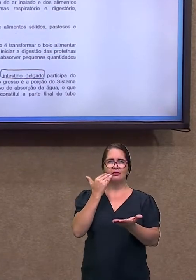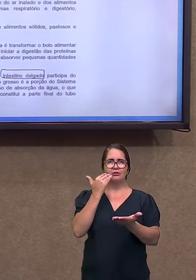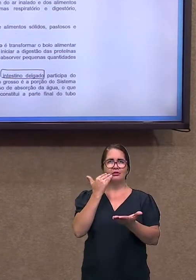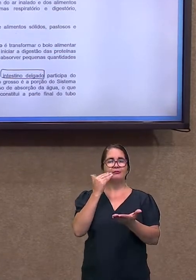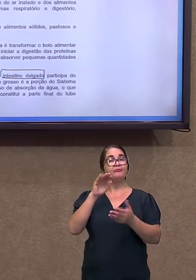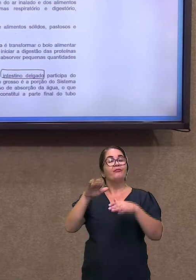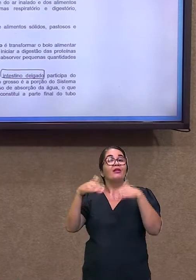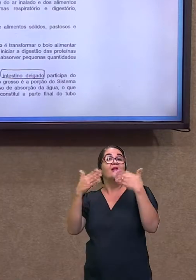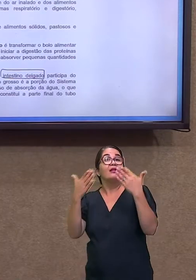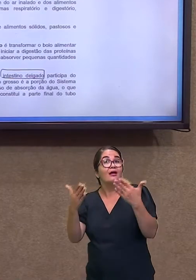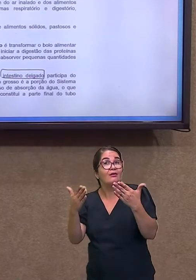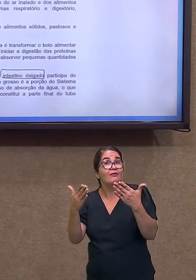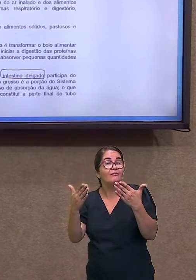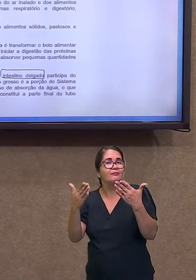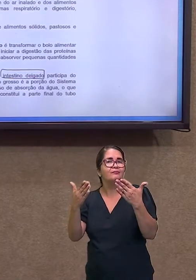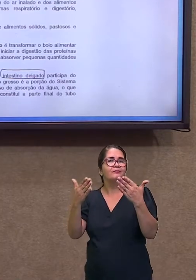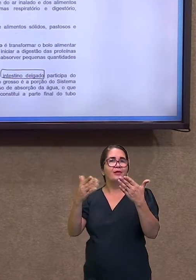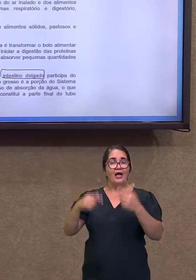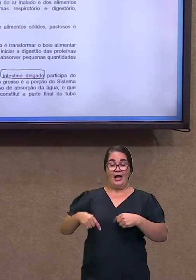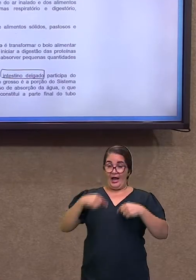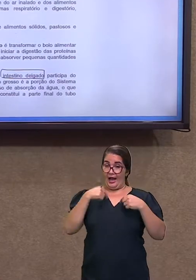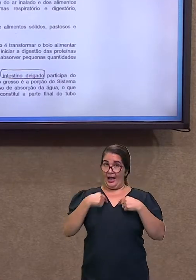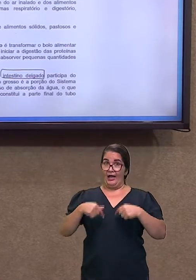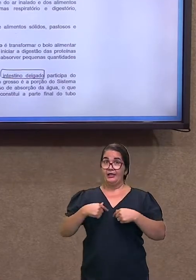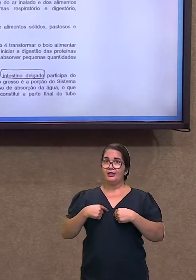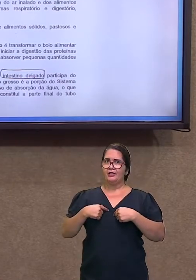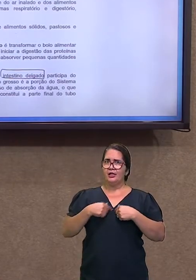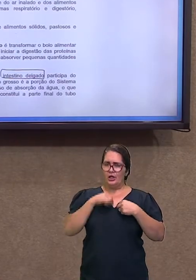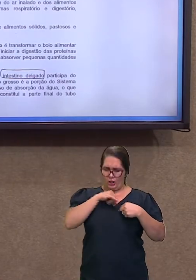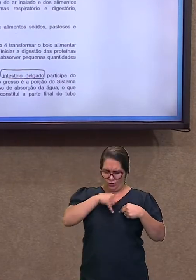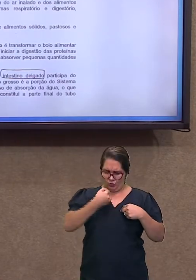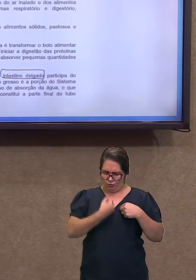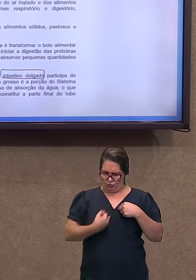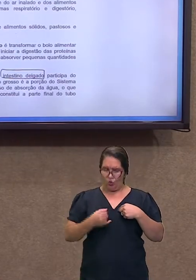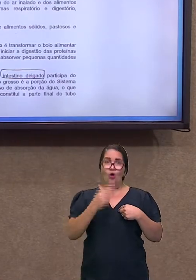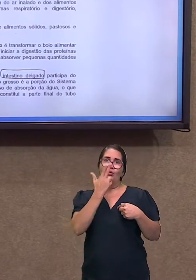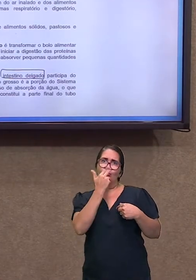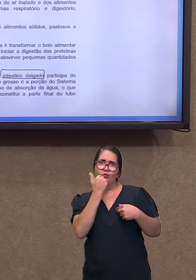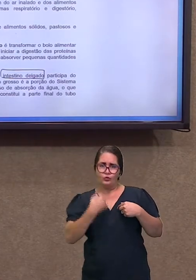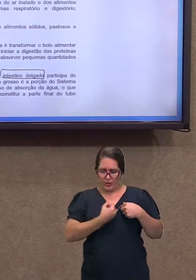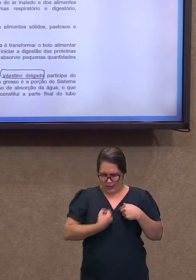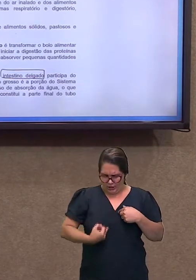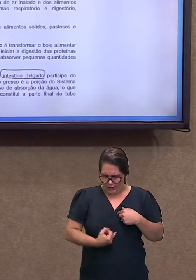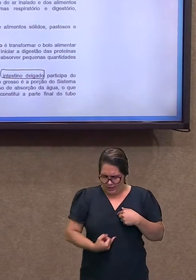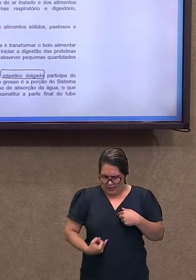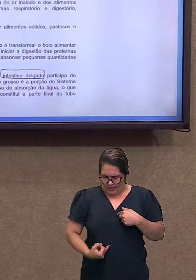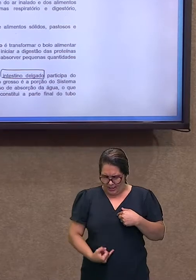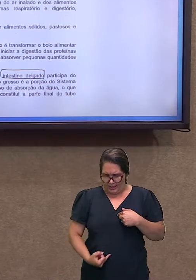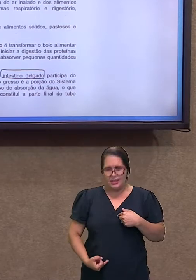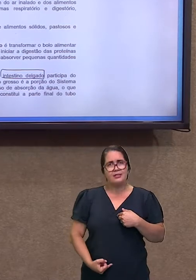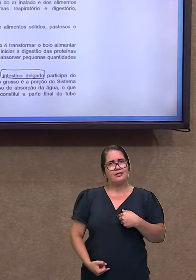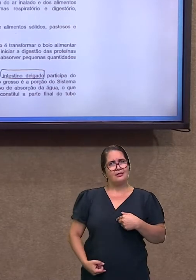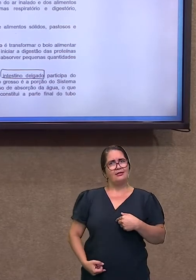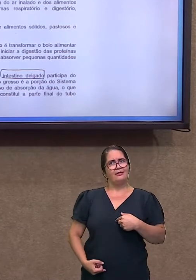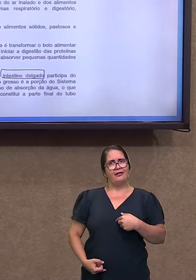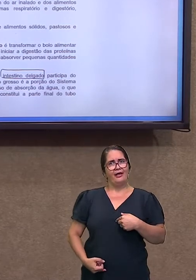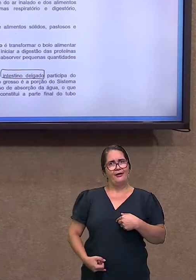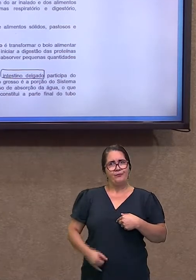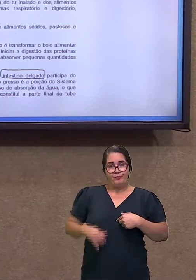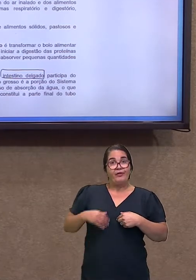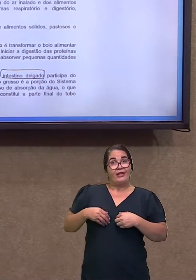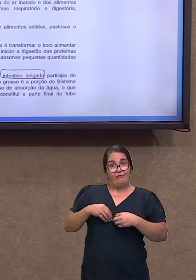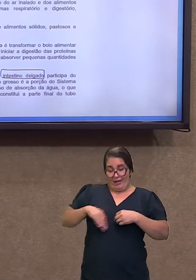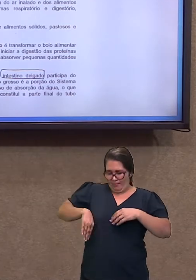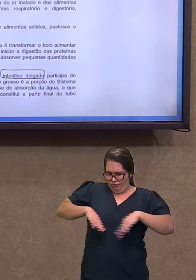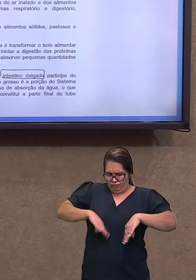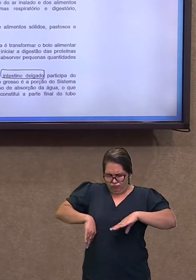nutrientes? Lá no meu intestino delgado. Mas onde que tudo começou? Lá na minha boca. Nossa, professora,